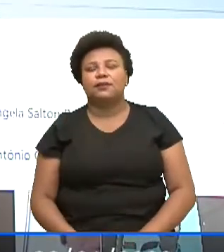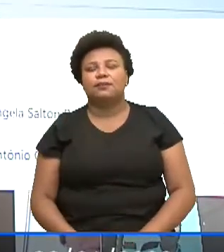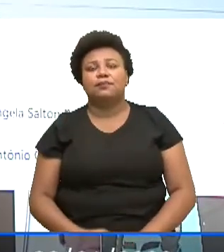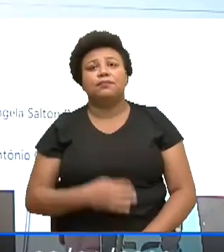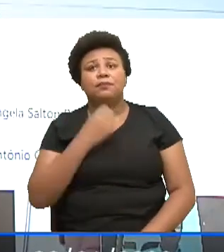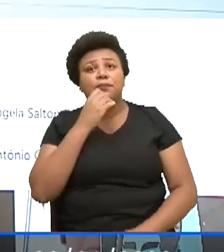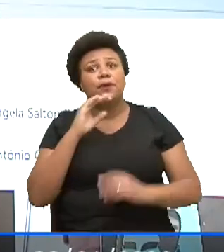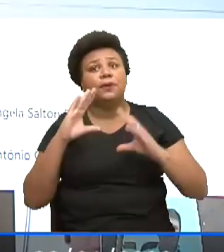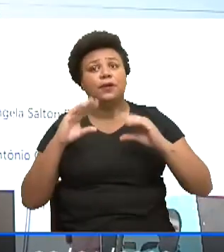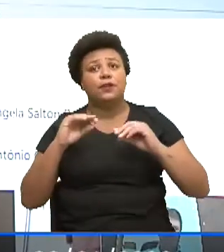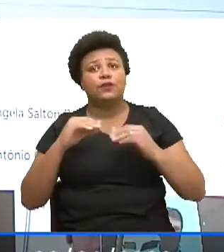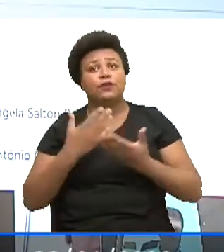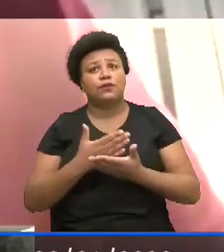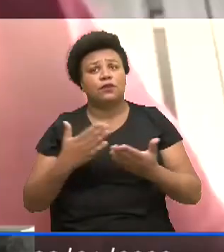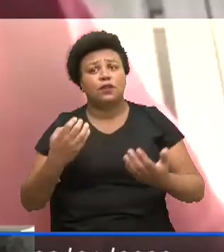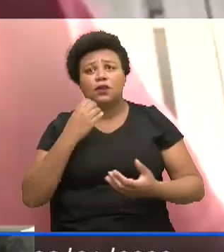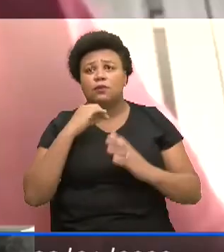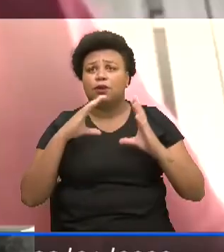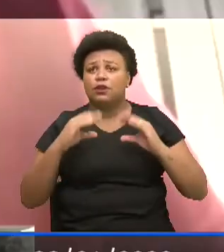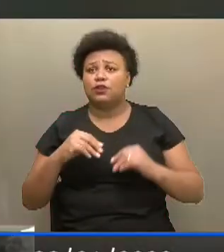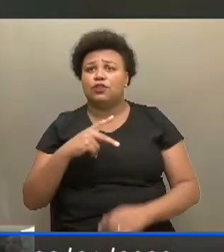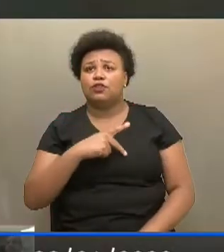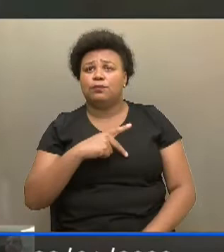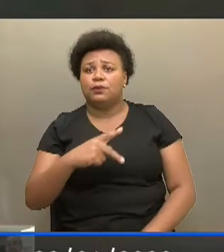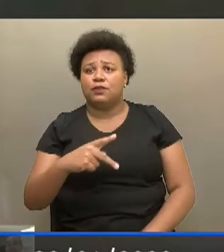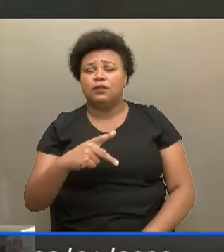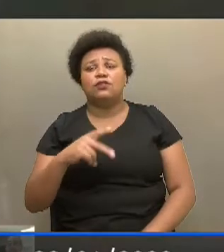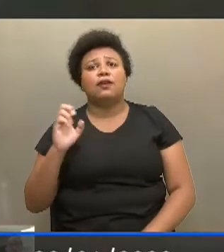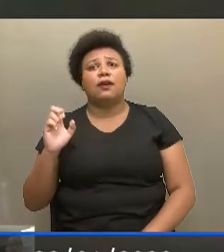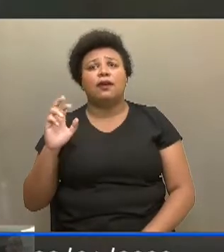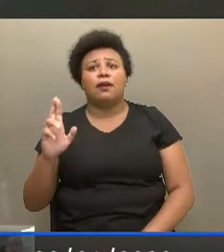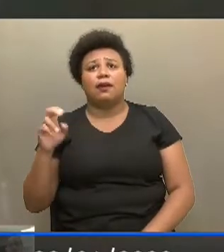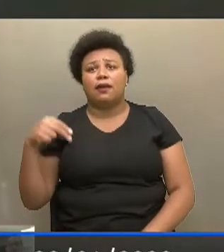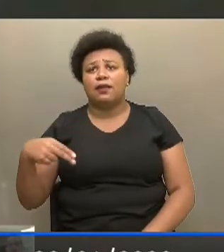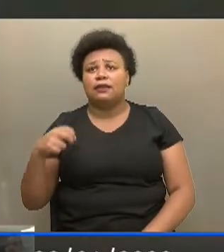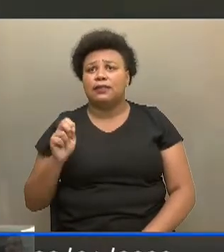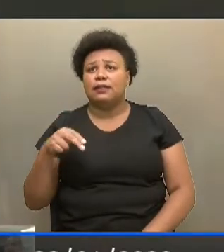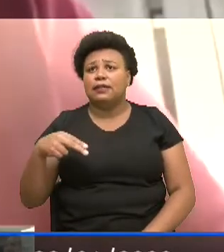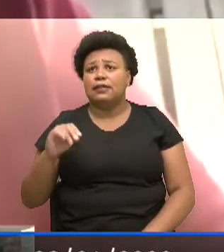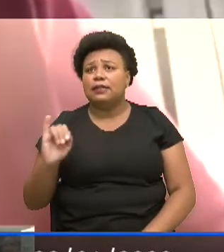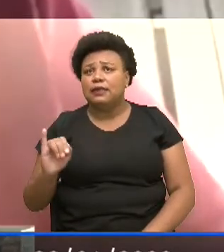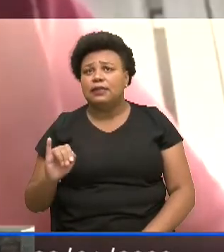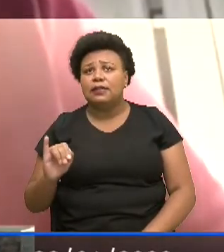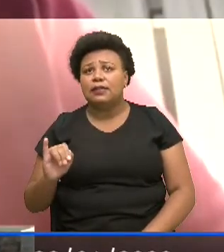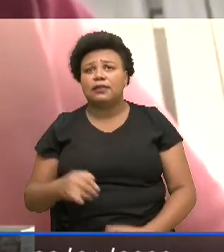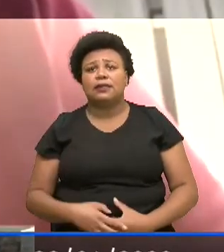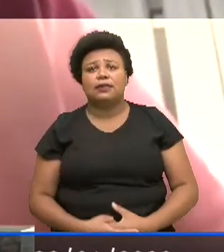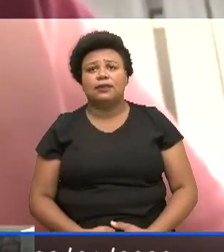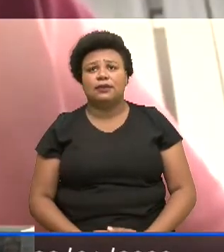Boa noite a todos. Boa noite ao presidente Hernani Polo. Cumprimento.